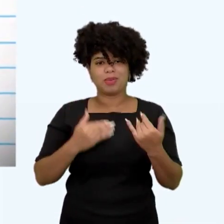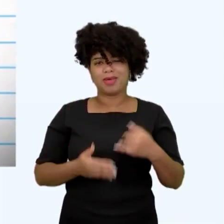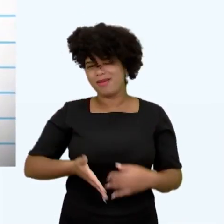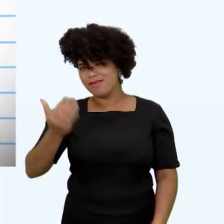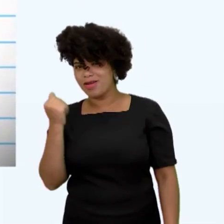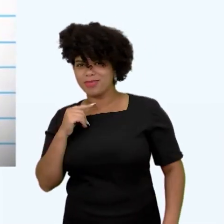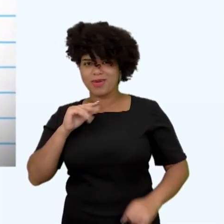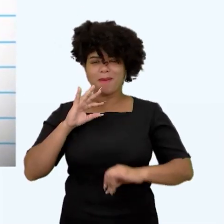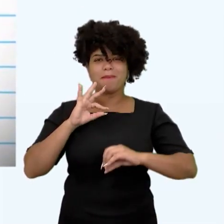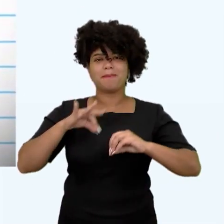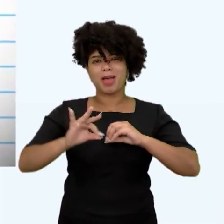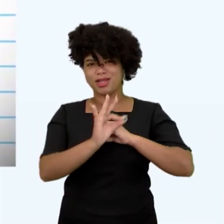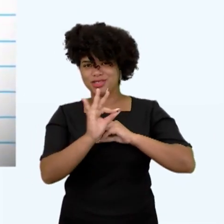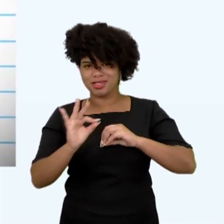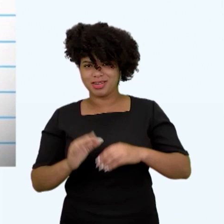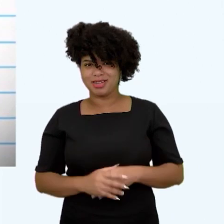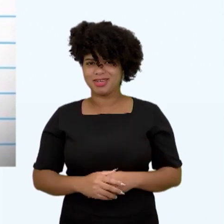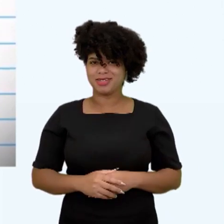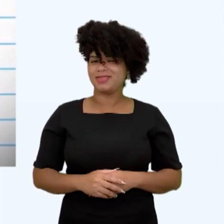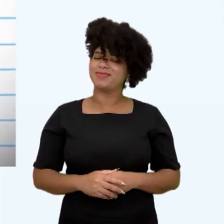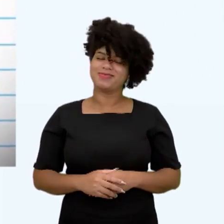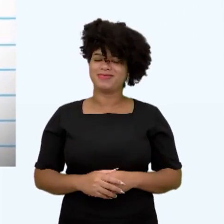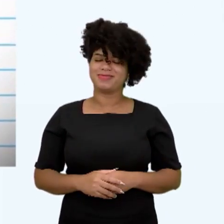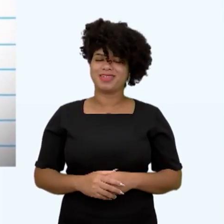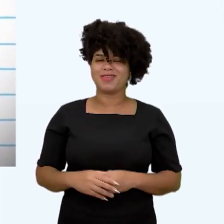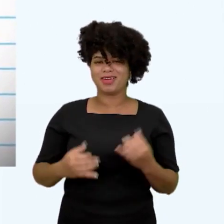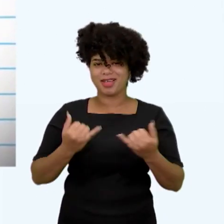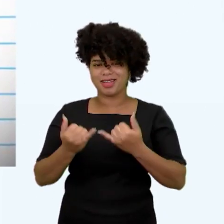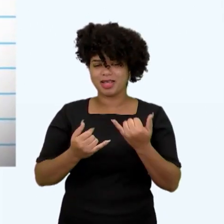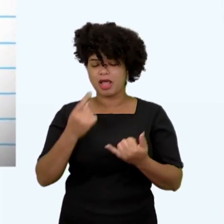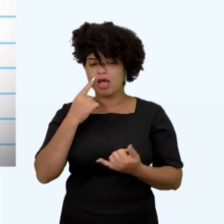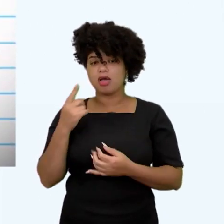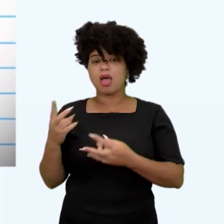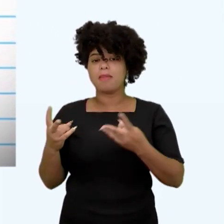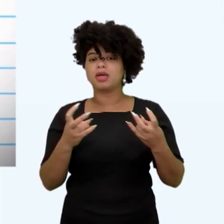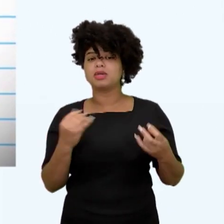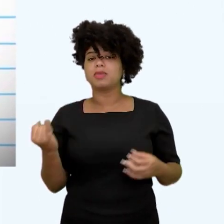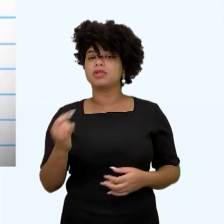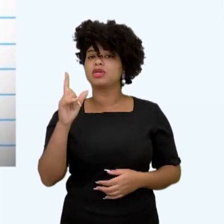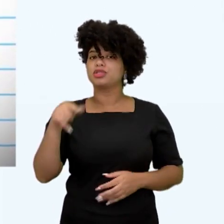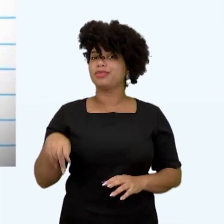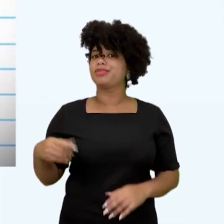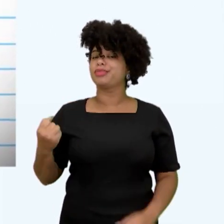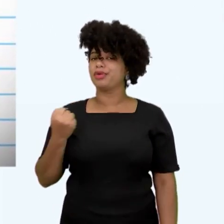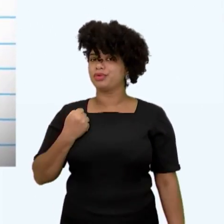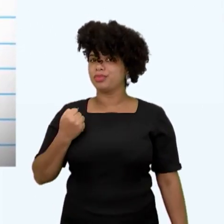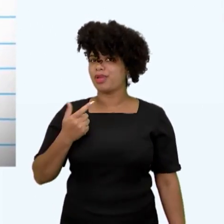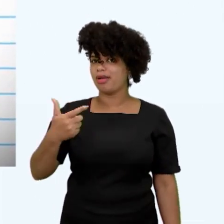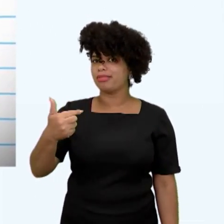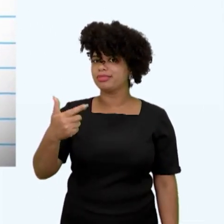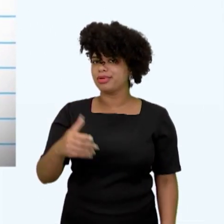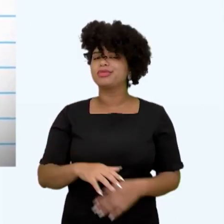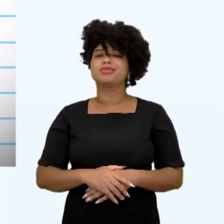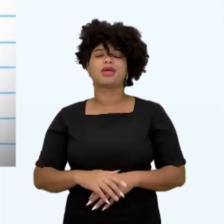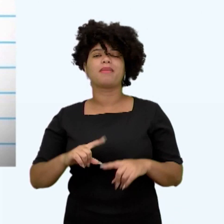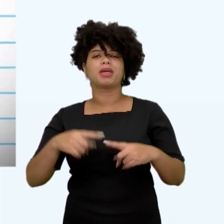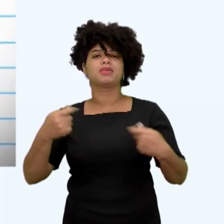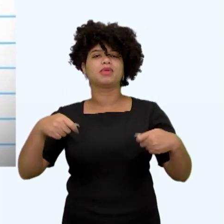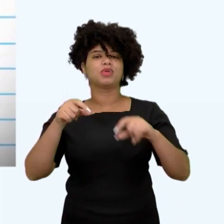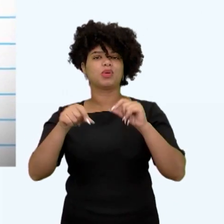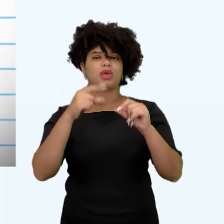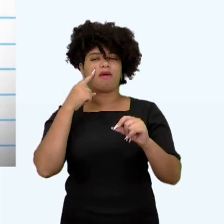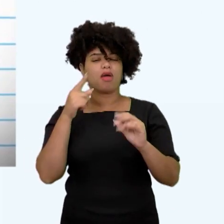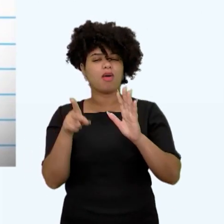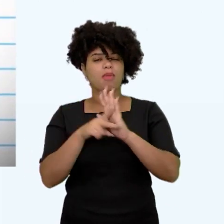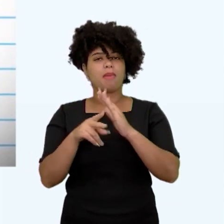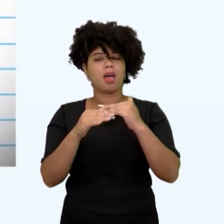Partiu Marte? Brincadeiras à parte, esse cenário apenas demonstra a importância do Objetivo 12. Mas para atingi-lo, é preciso adotar